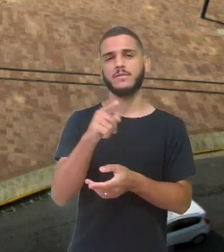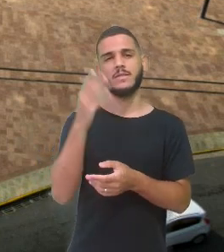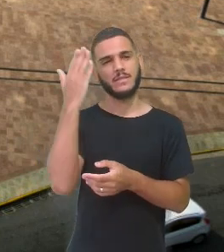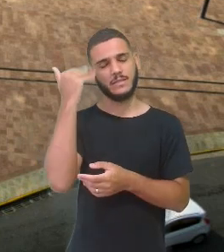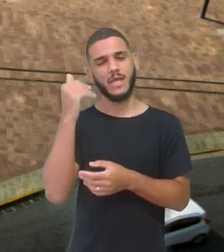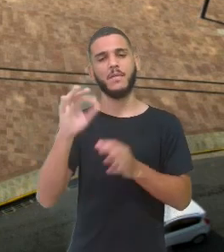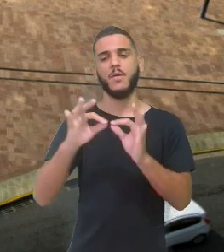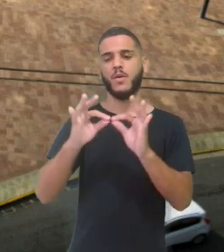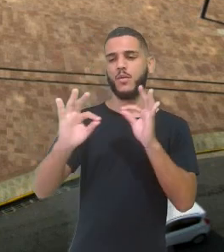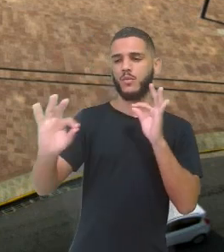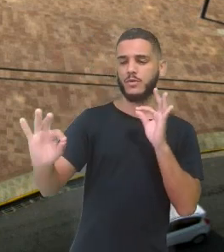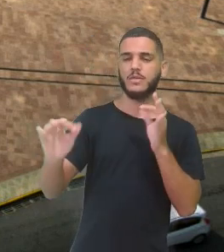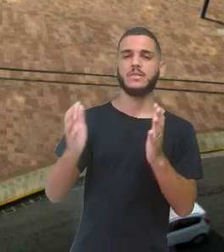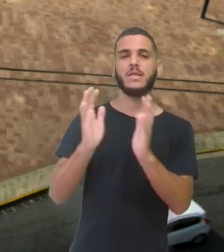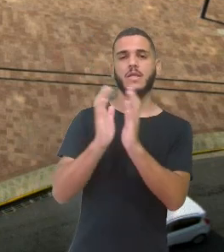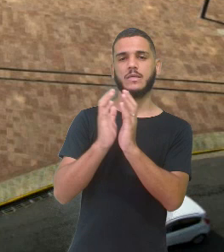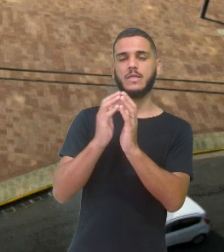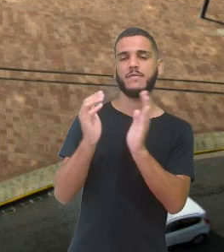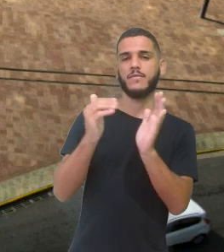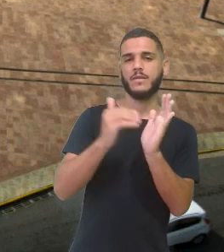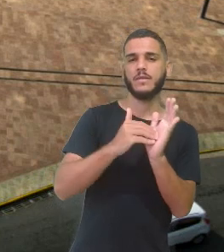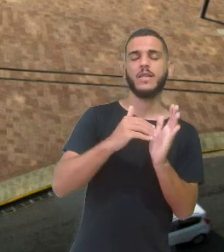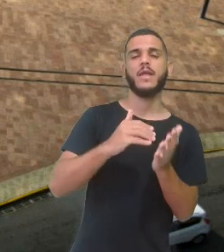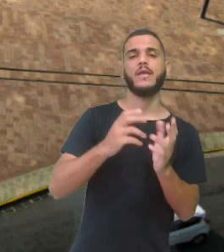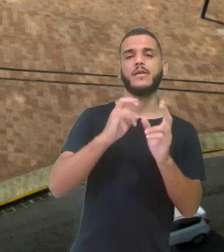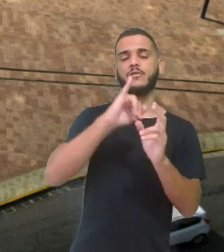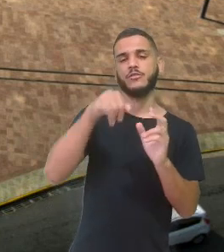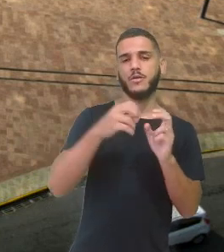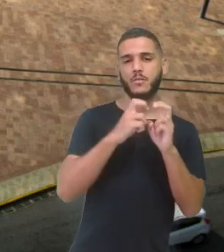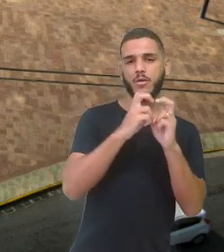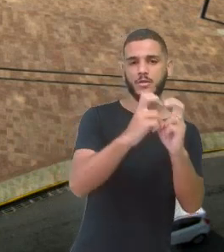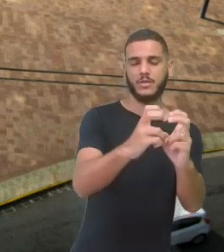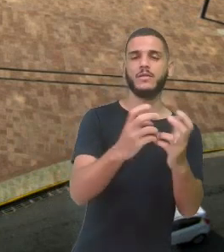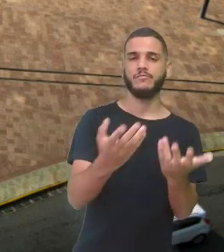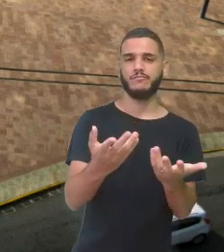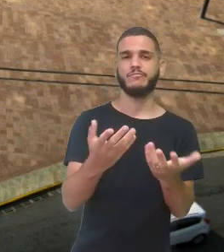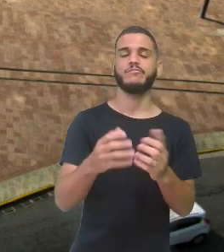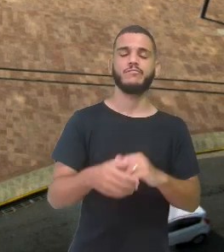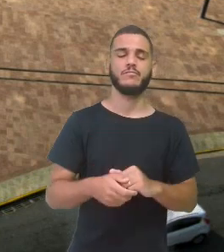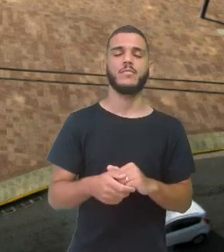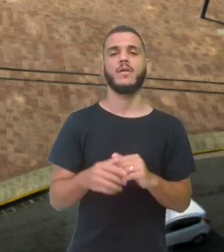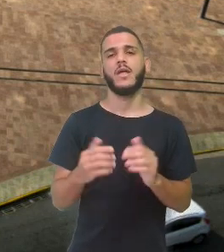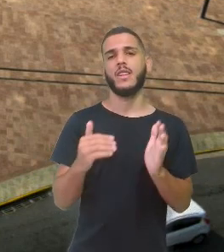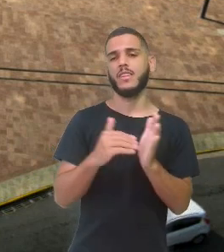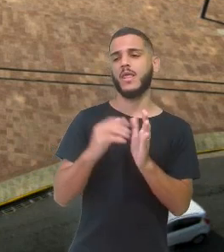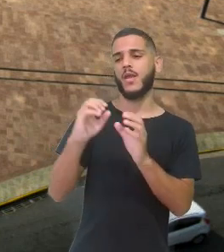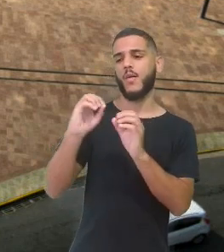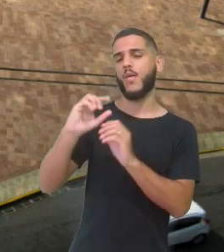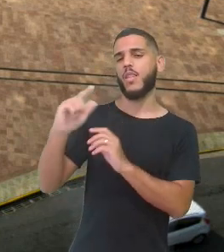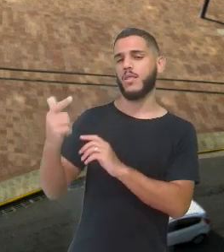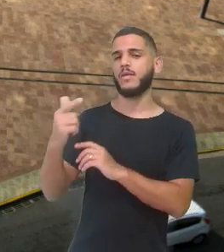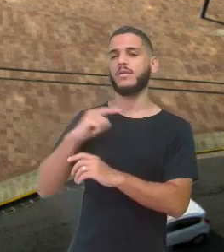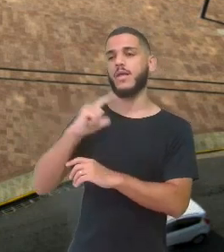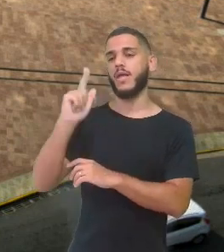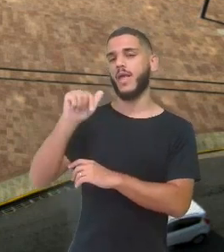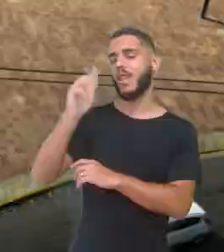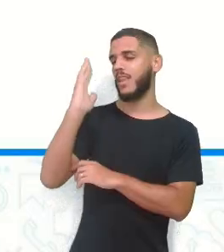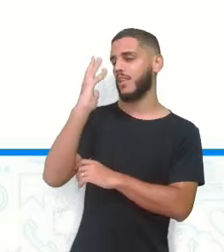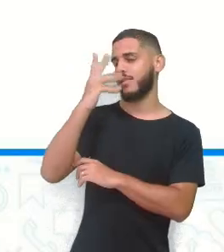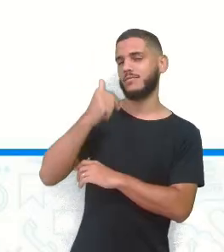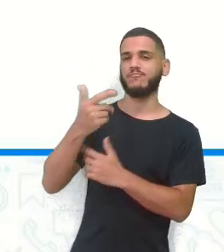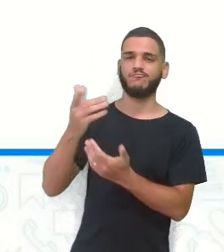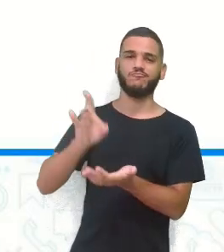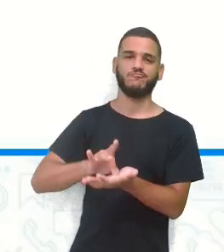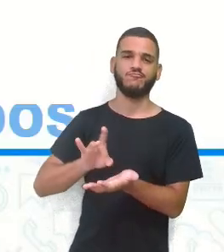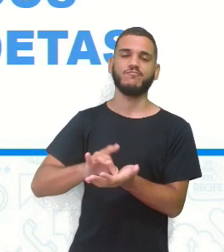de Recife para Jaboatão, para Olinda? Então você mede a partir do Marco Zero. Isso. Chique no último, né? Não é? E é lindo o nosso Marco Zero. Muito lindo,